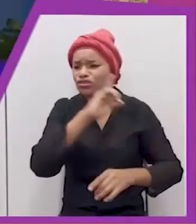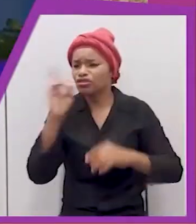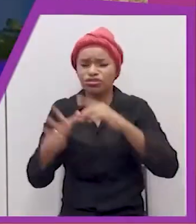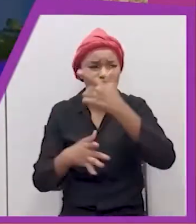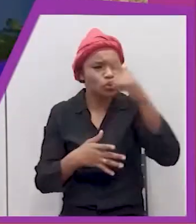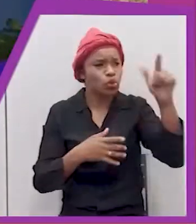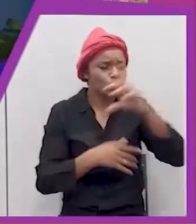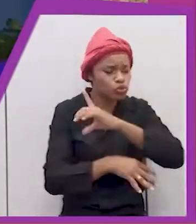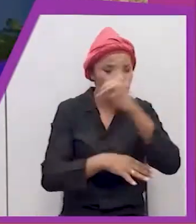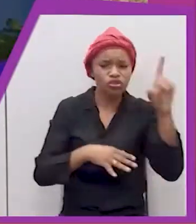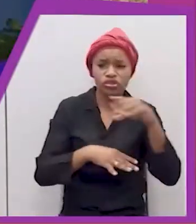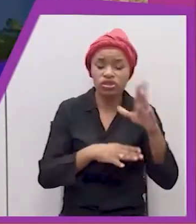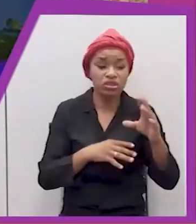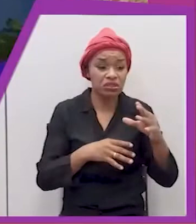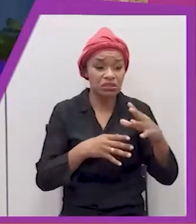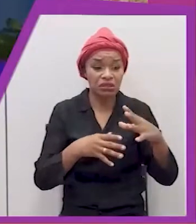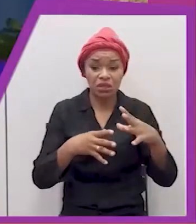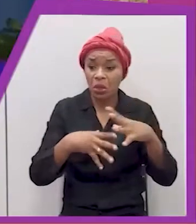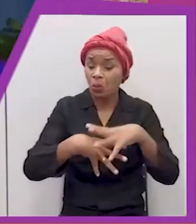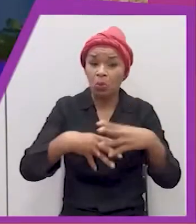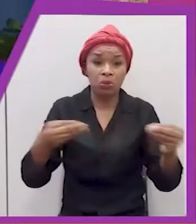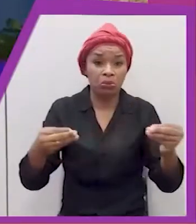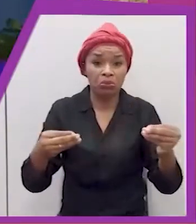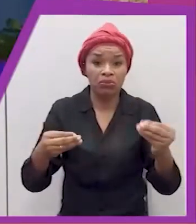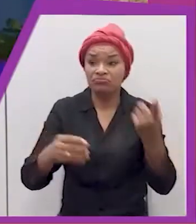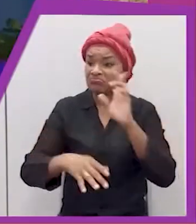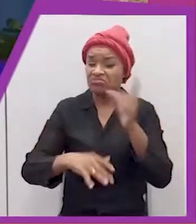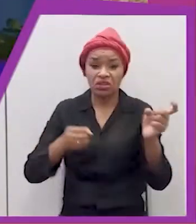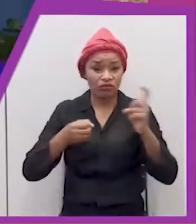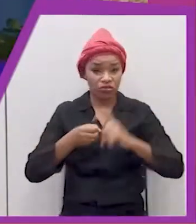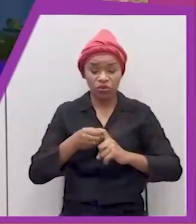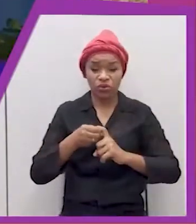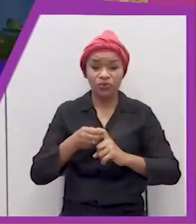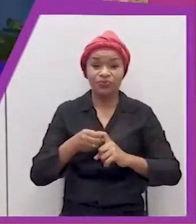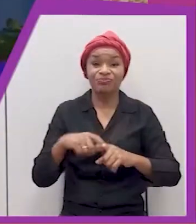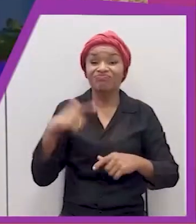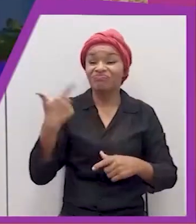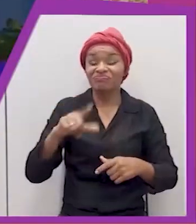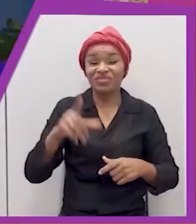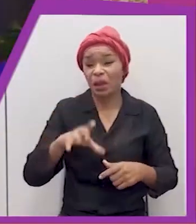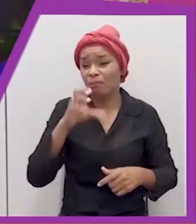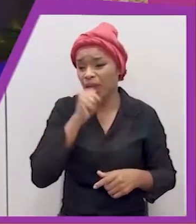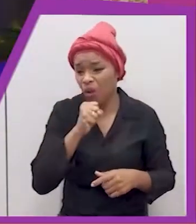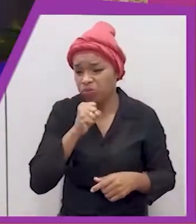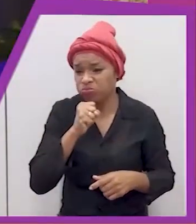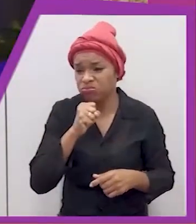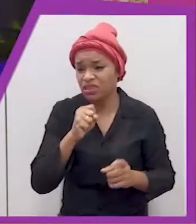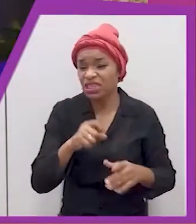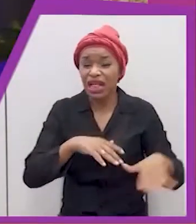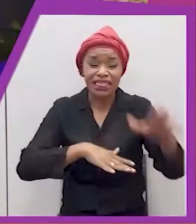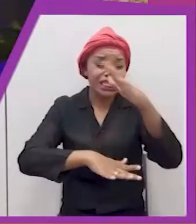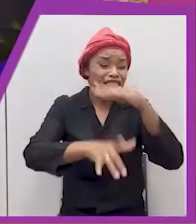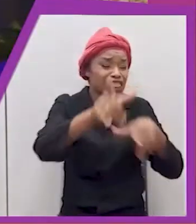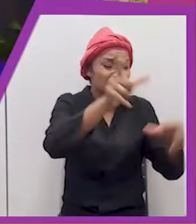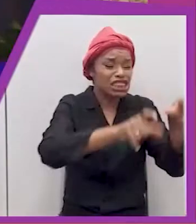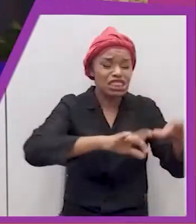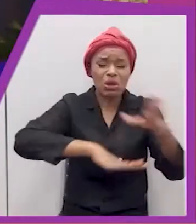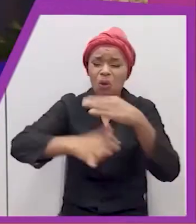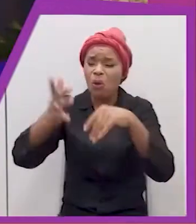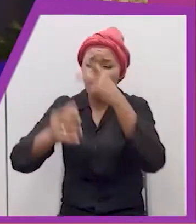e passaram-se vários dias e ele não apareceu e sem o pão do seu